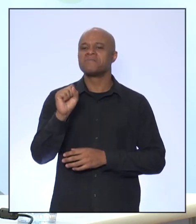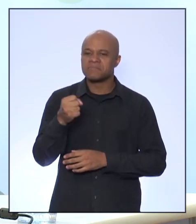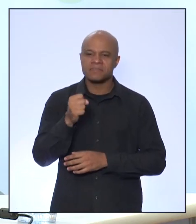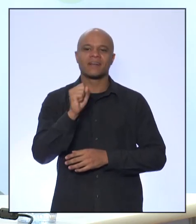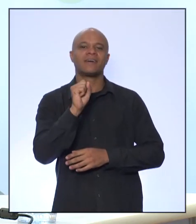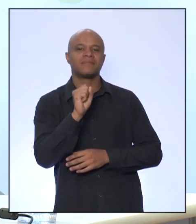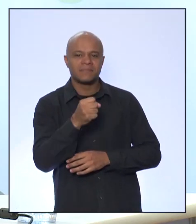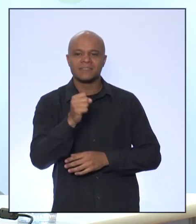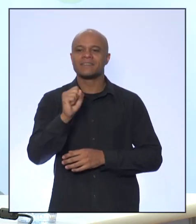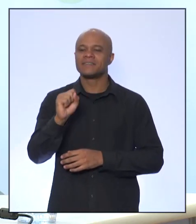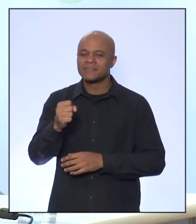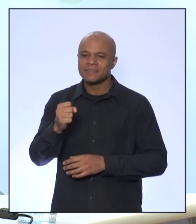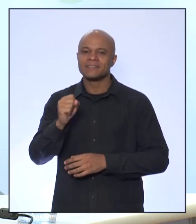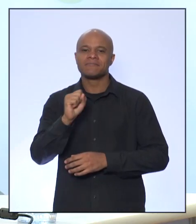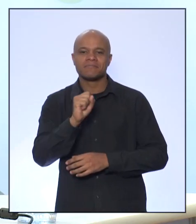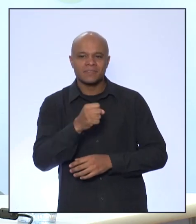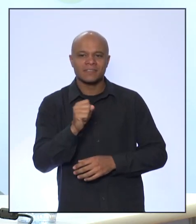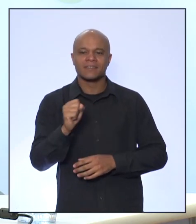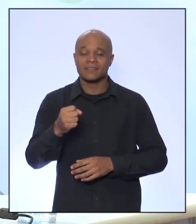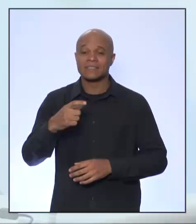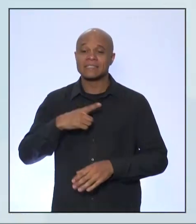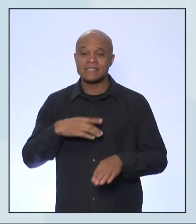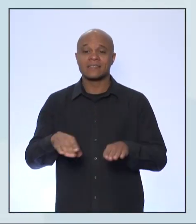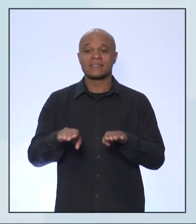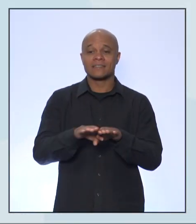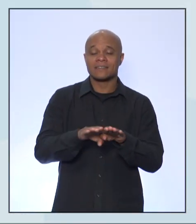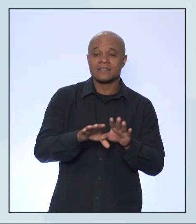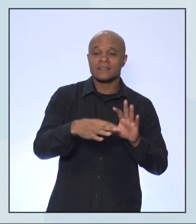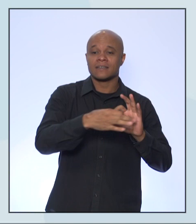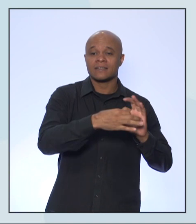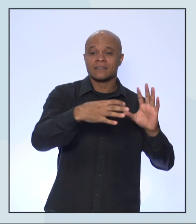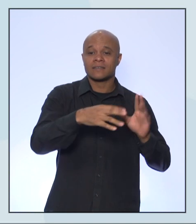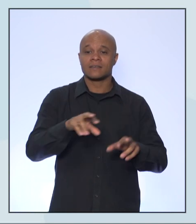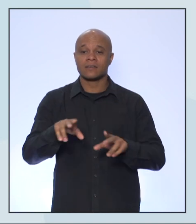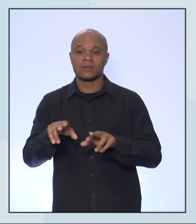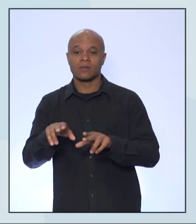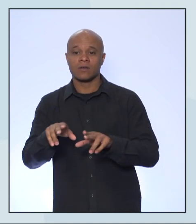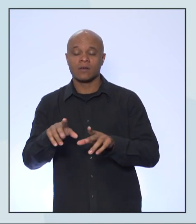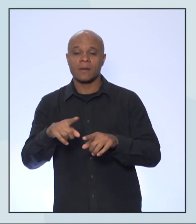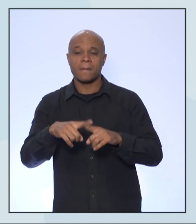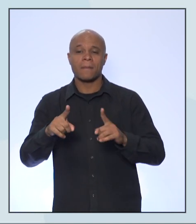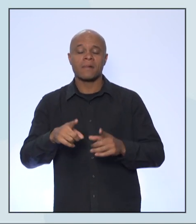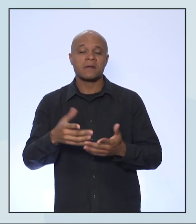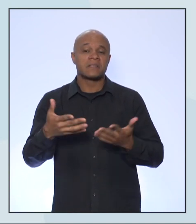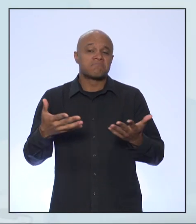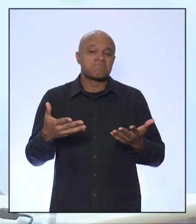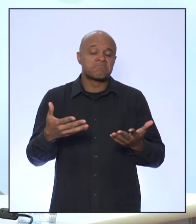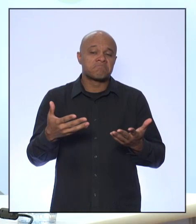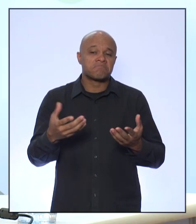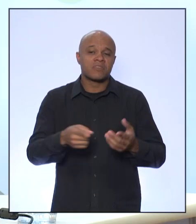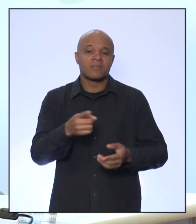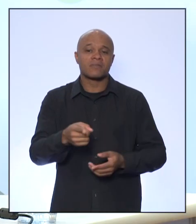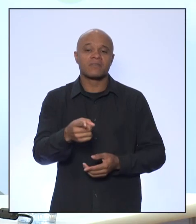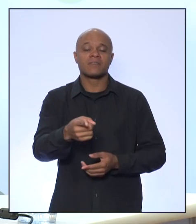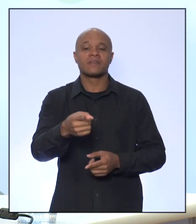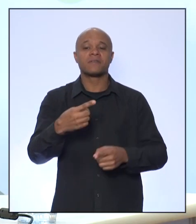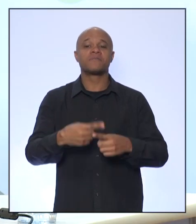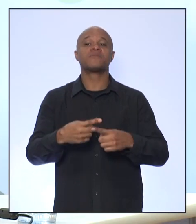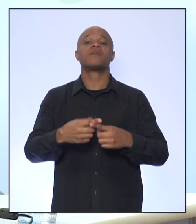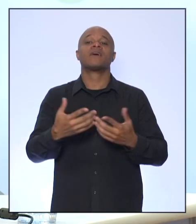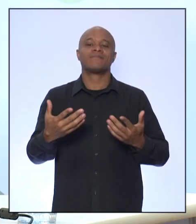sim. Existe uma semelhança entre liberdade e igualdade. A justificativa, alguns colocaram assim, que